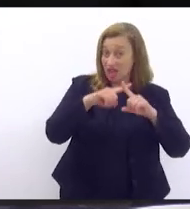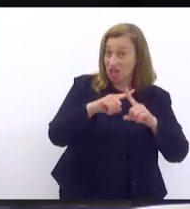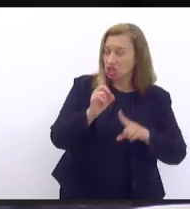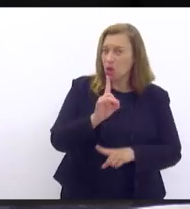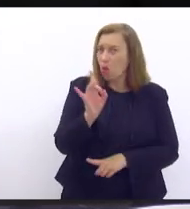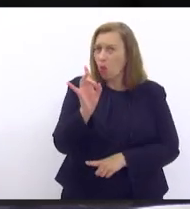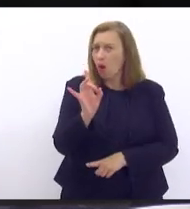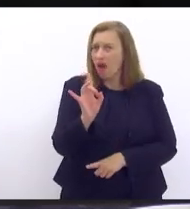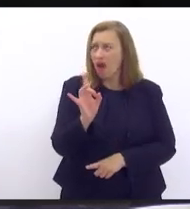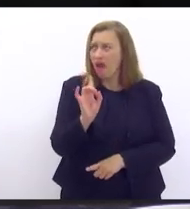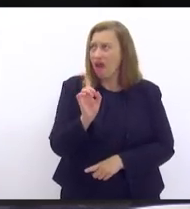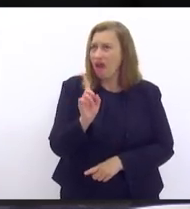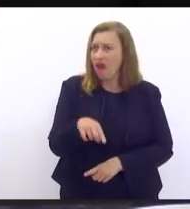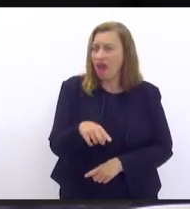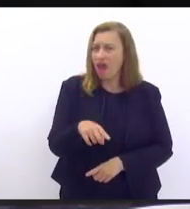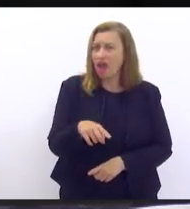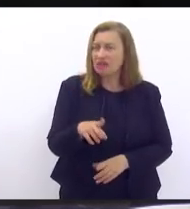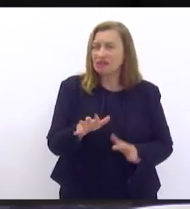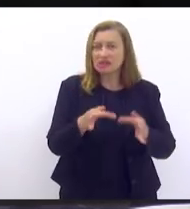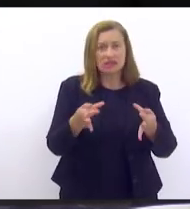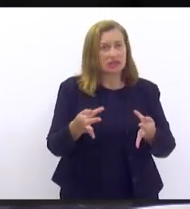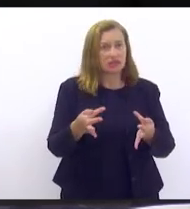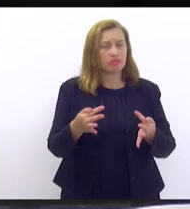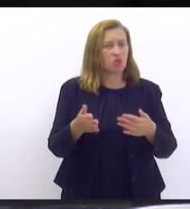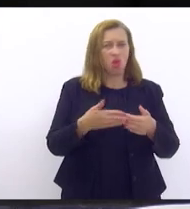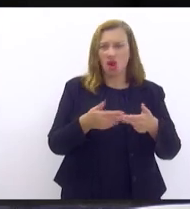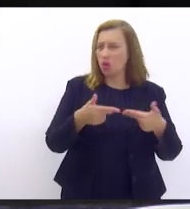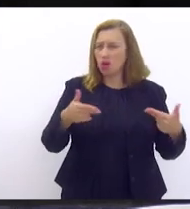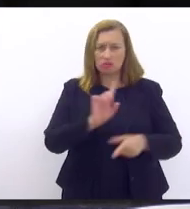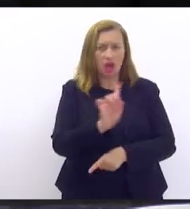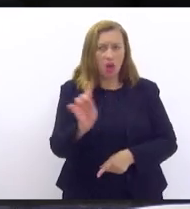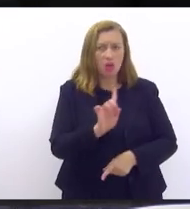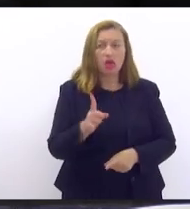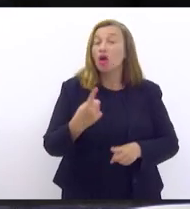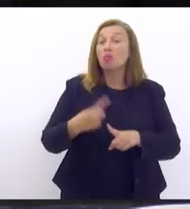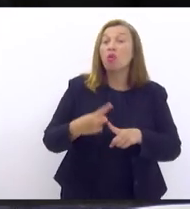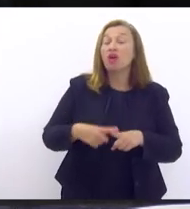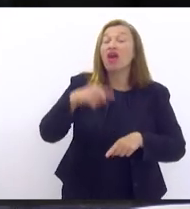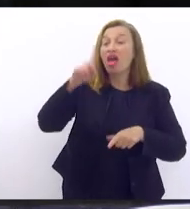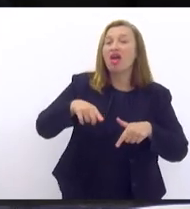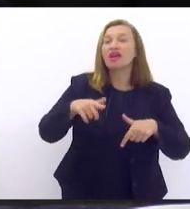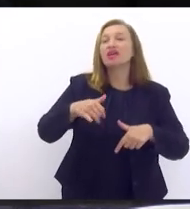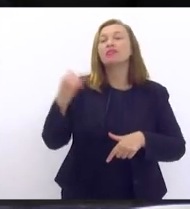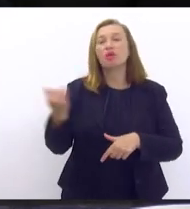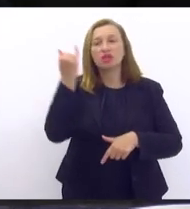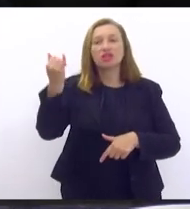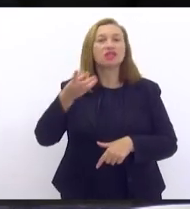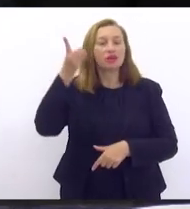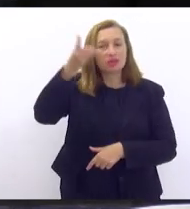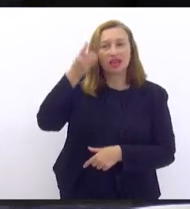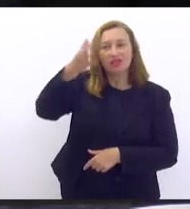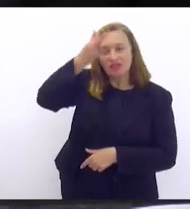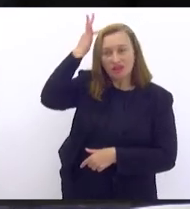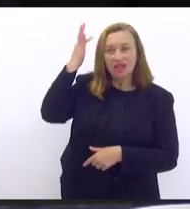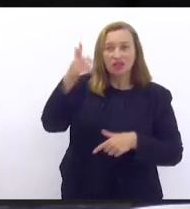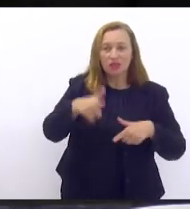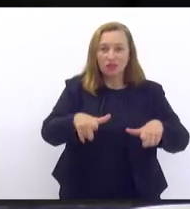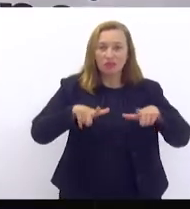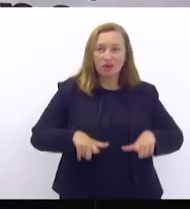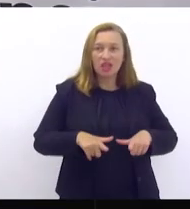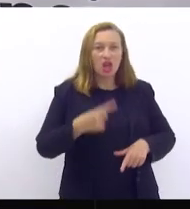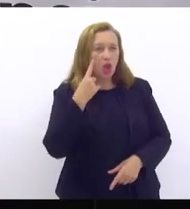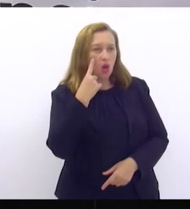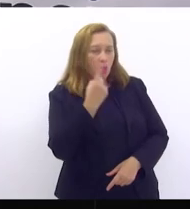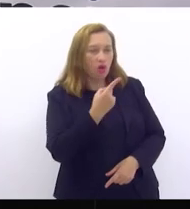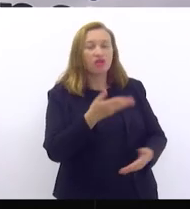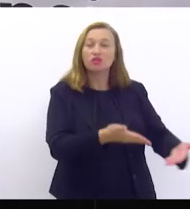fato... E por que não é de fato qualquer coisa? E por que a comenda é importante, deputado Fred? Eu olho para cá, eu fiz